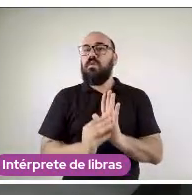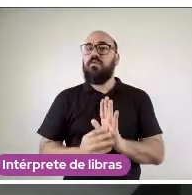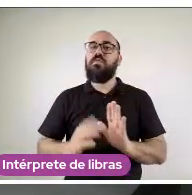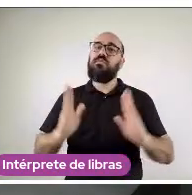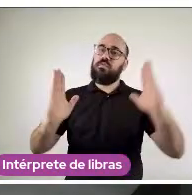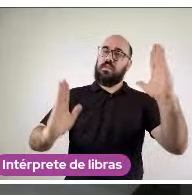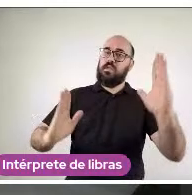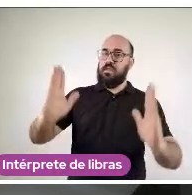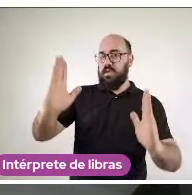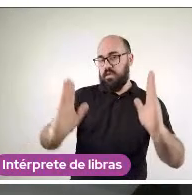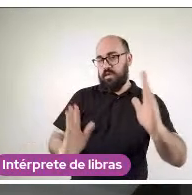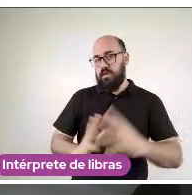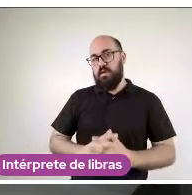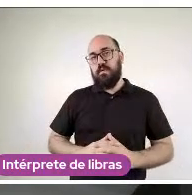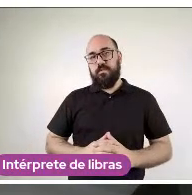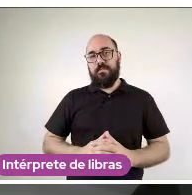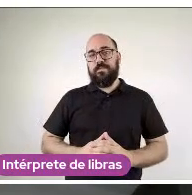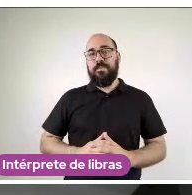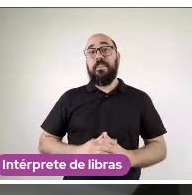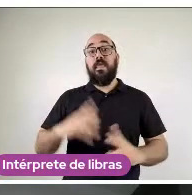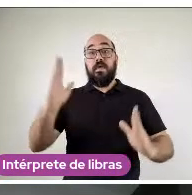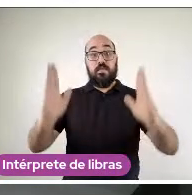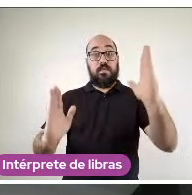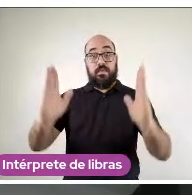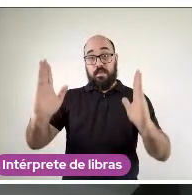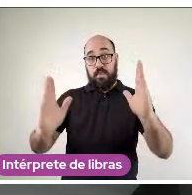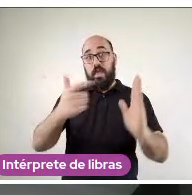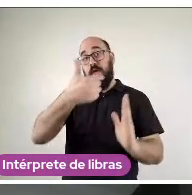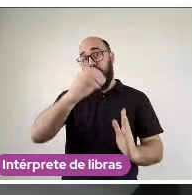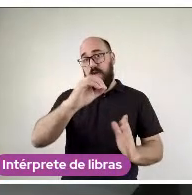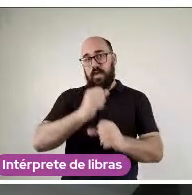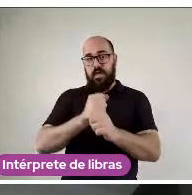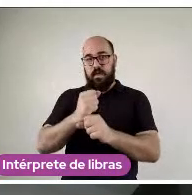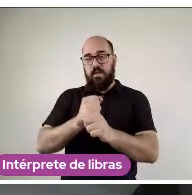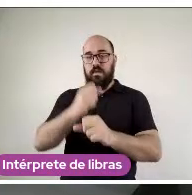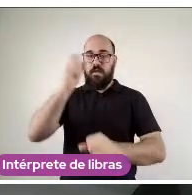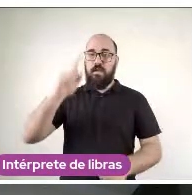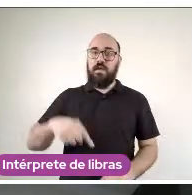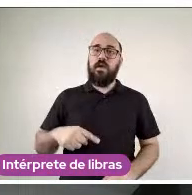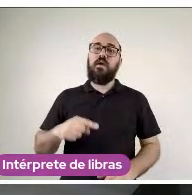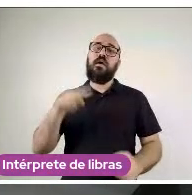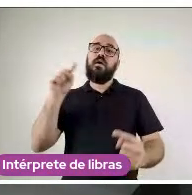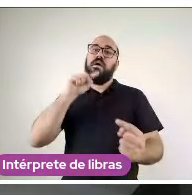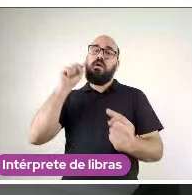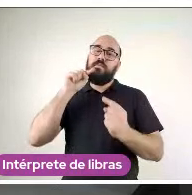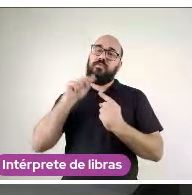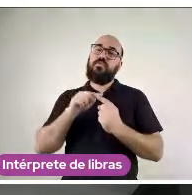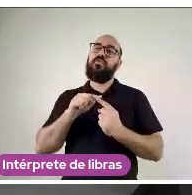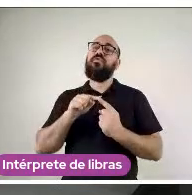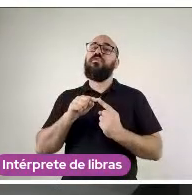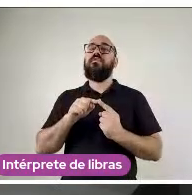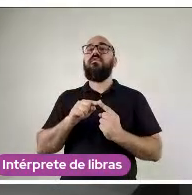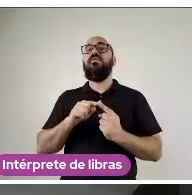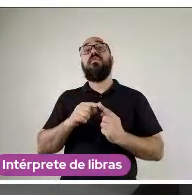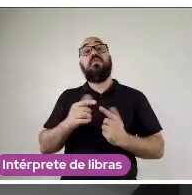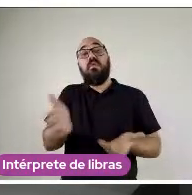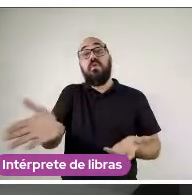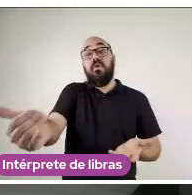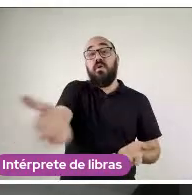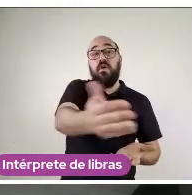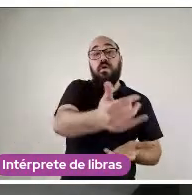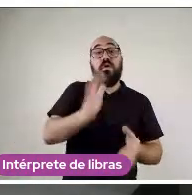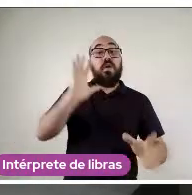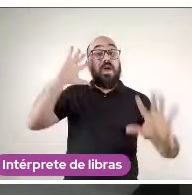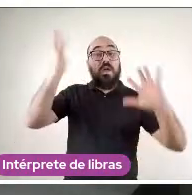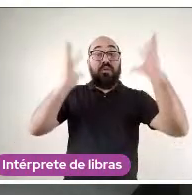é a ciência que precisamos para o oceano que queremos. E a missão é catalisar soluções transformadoras com base